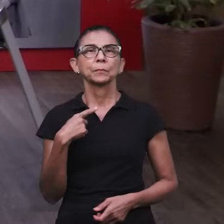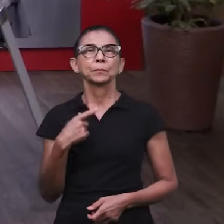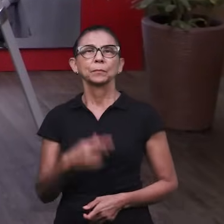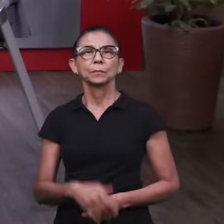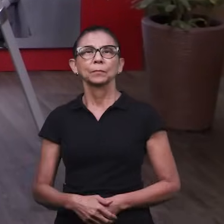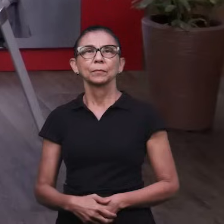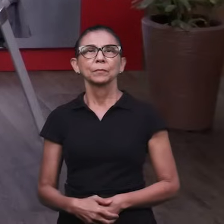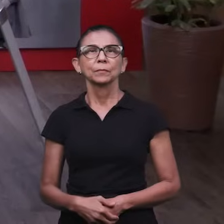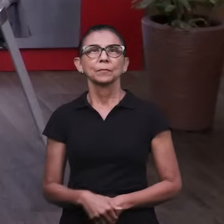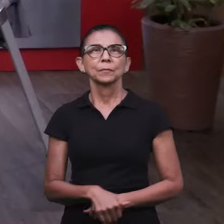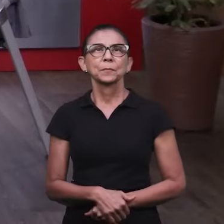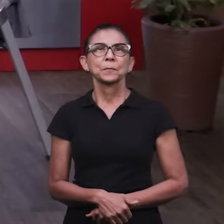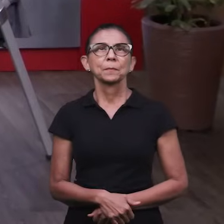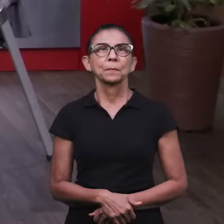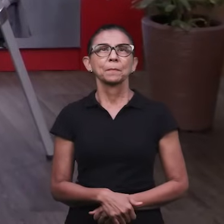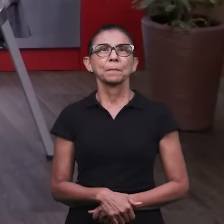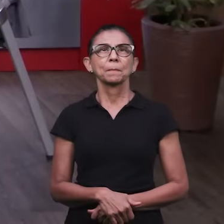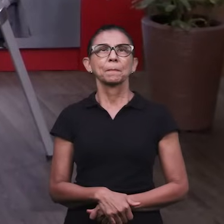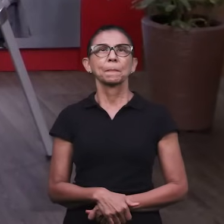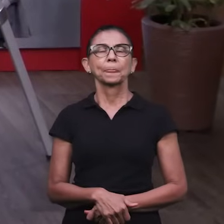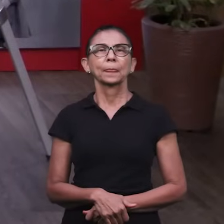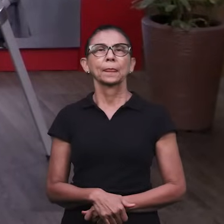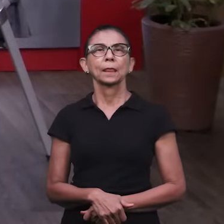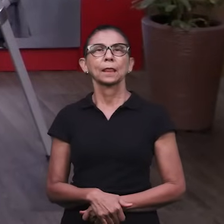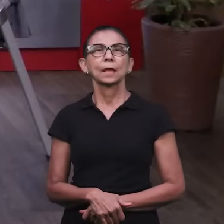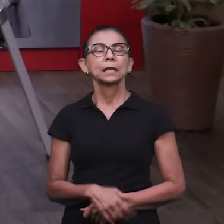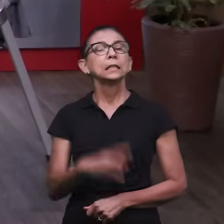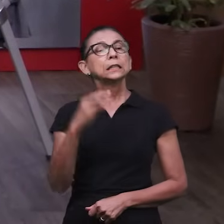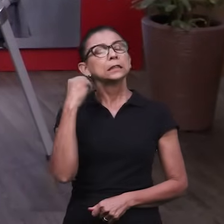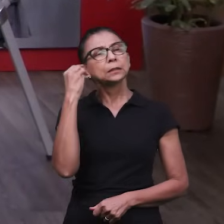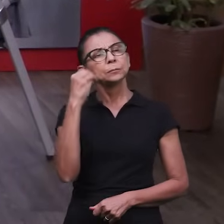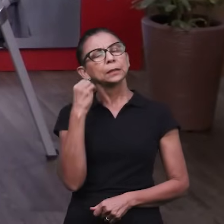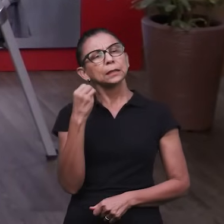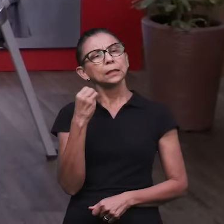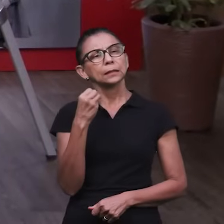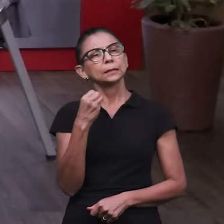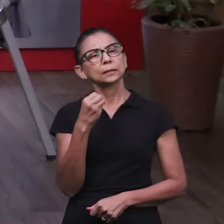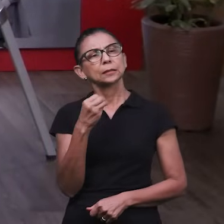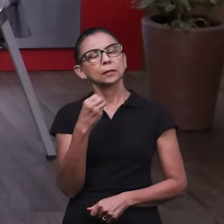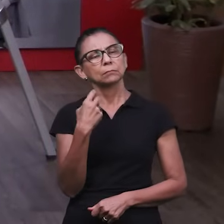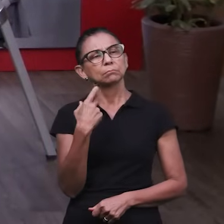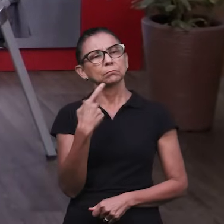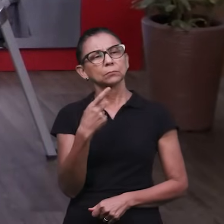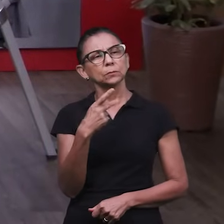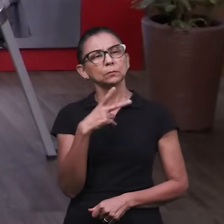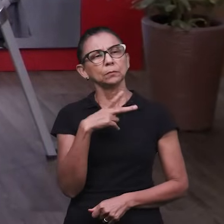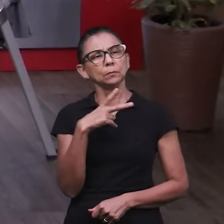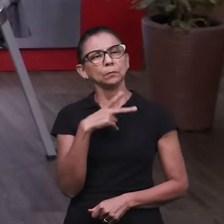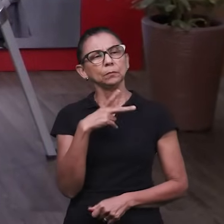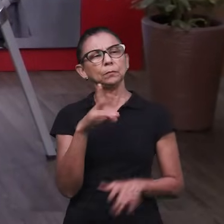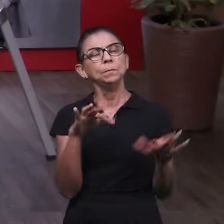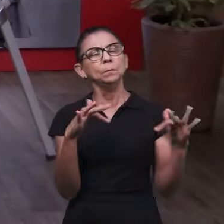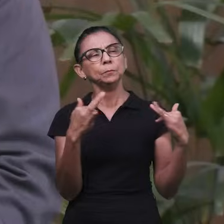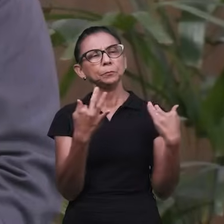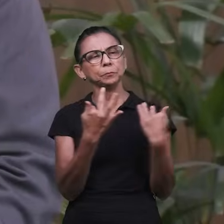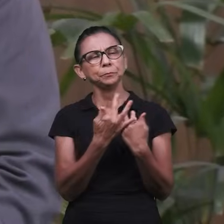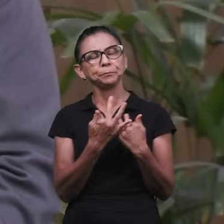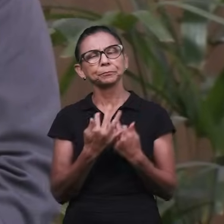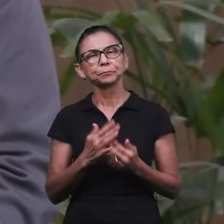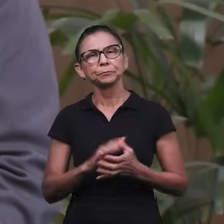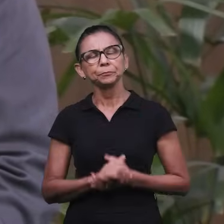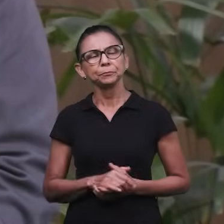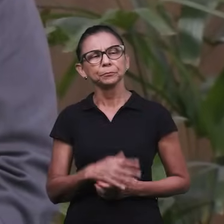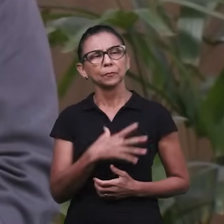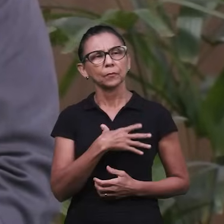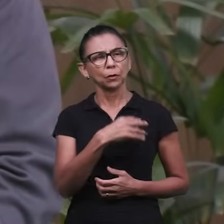como é que foi a experiência, né, no seu caso, da sua família, identificando ali o TDAH na vida